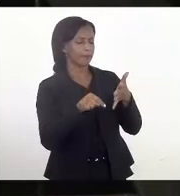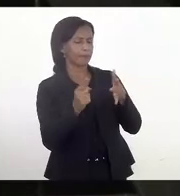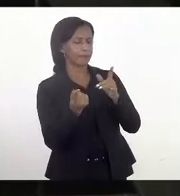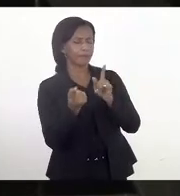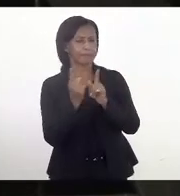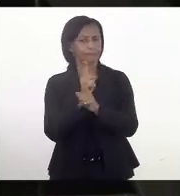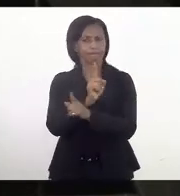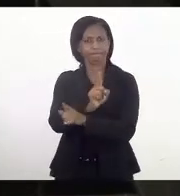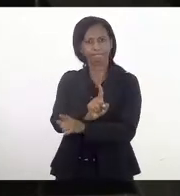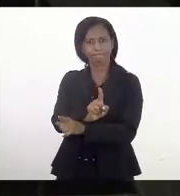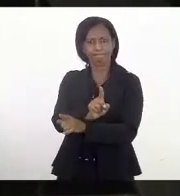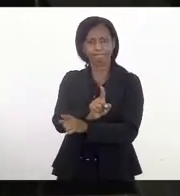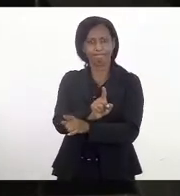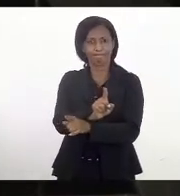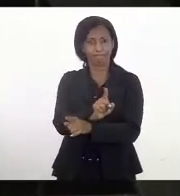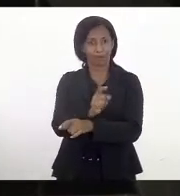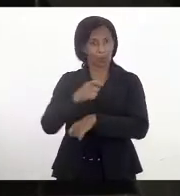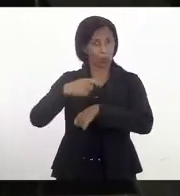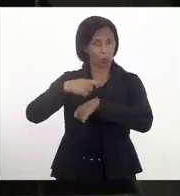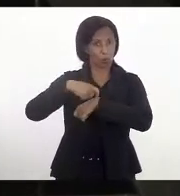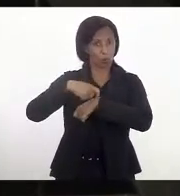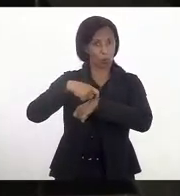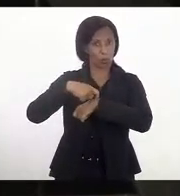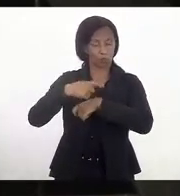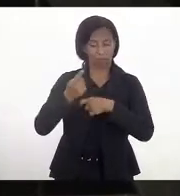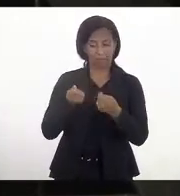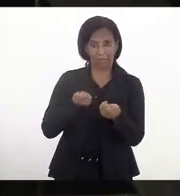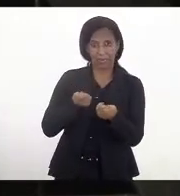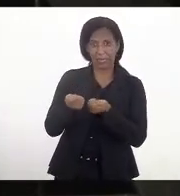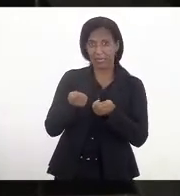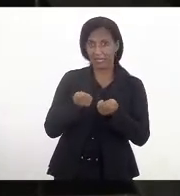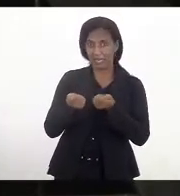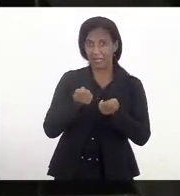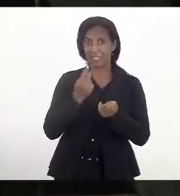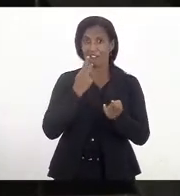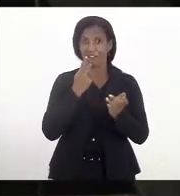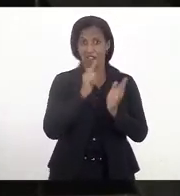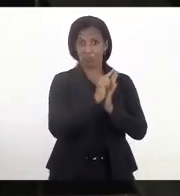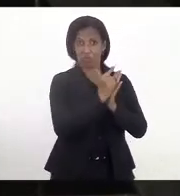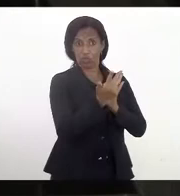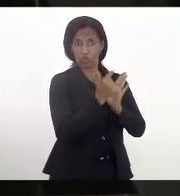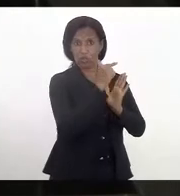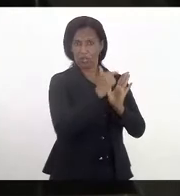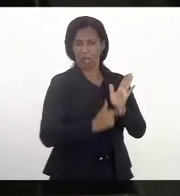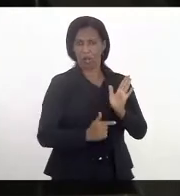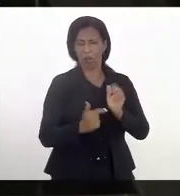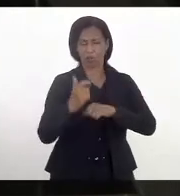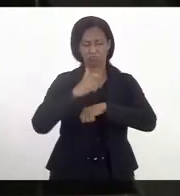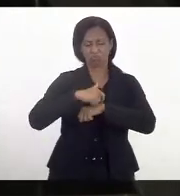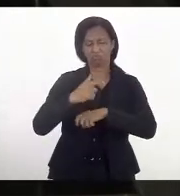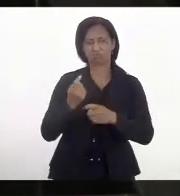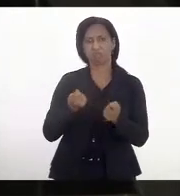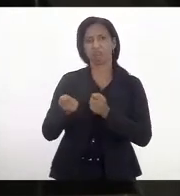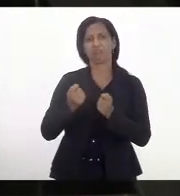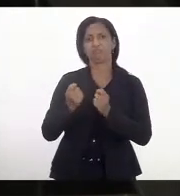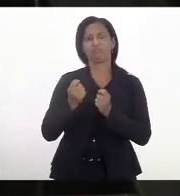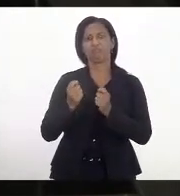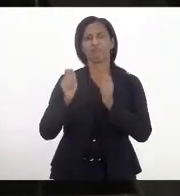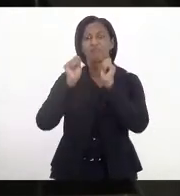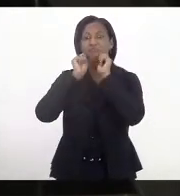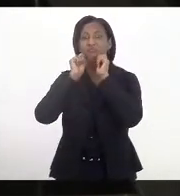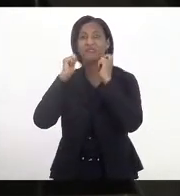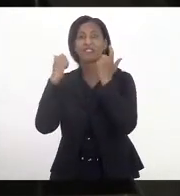a empresa a crise diz o editorial Assembleia Legislativa muda e